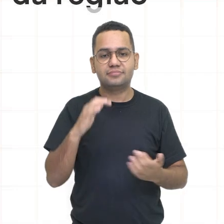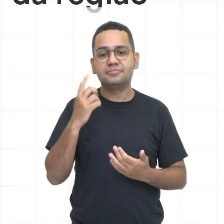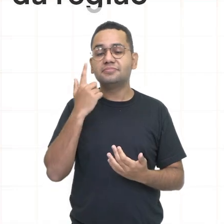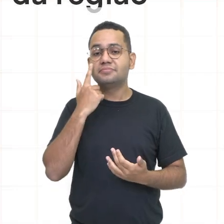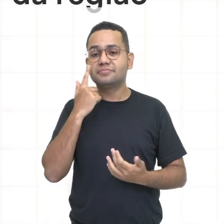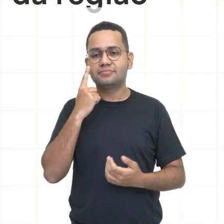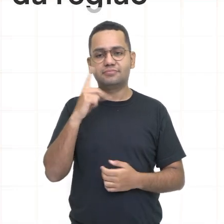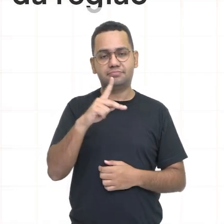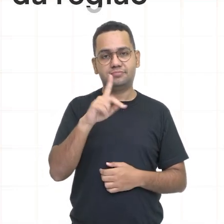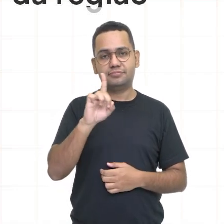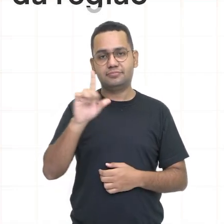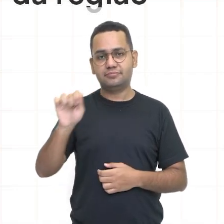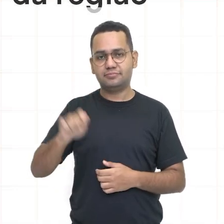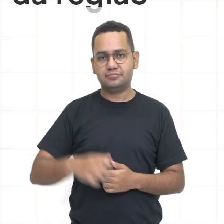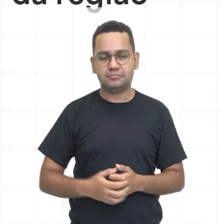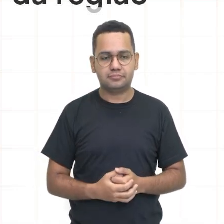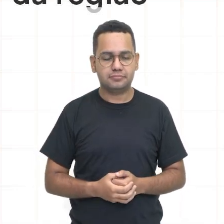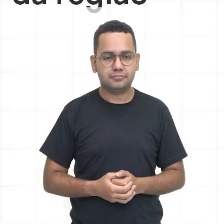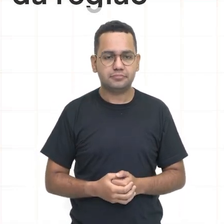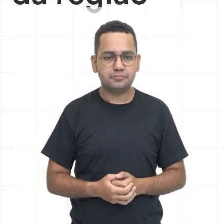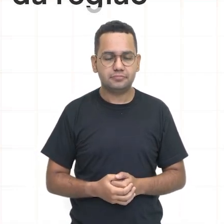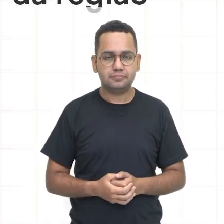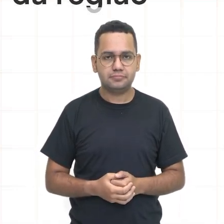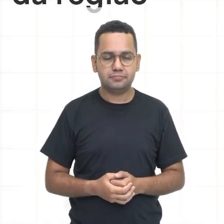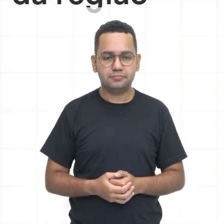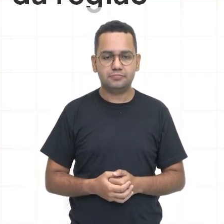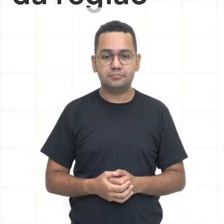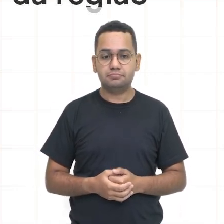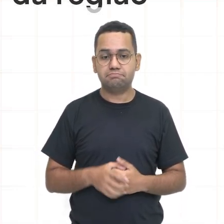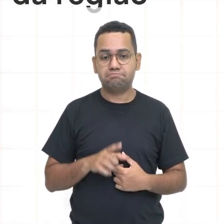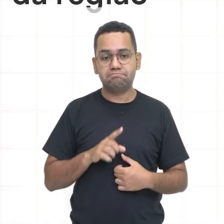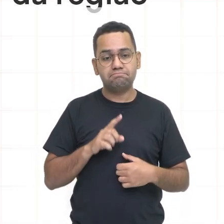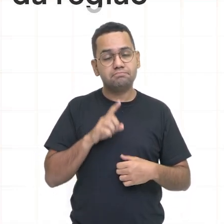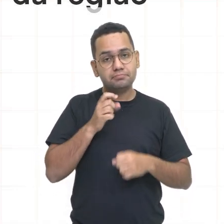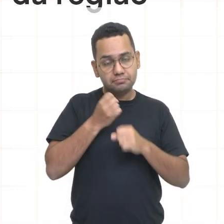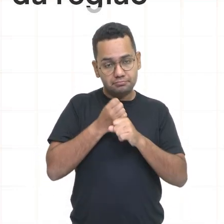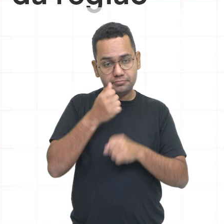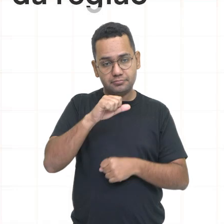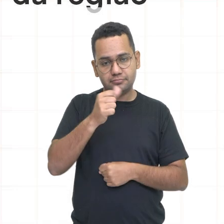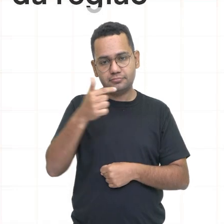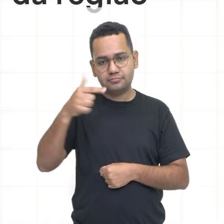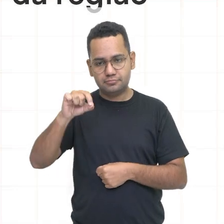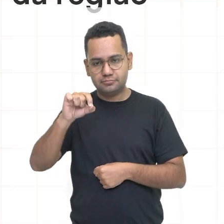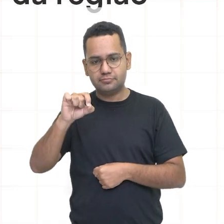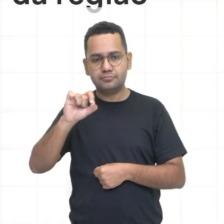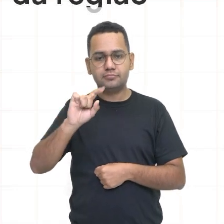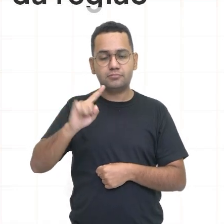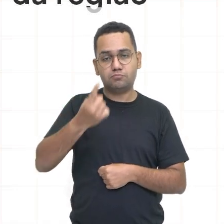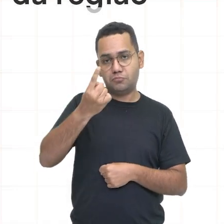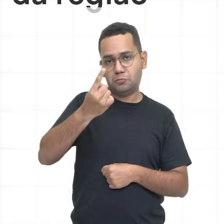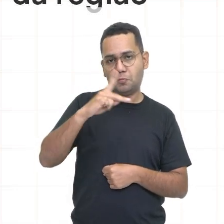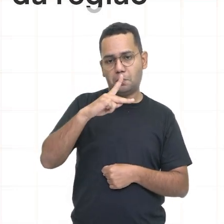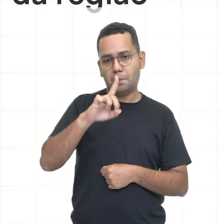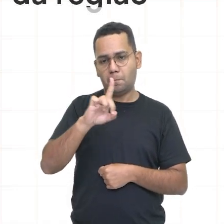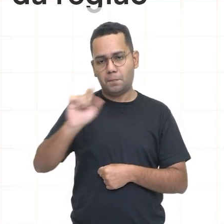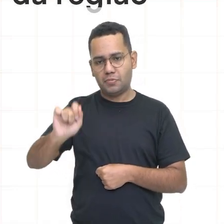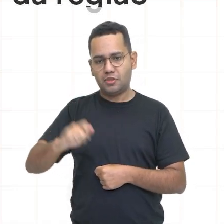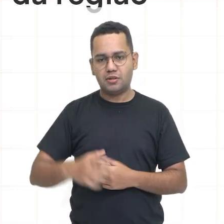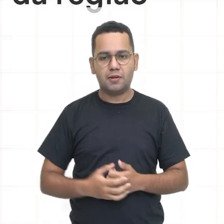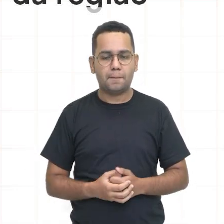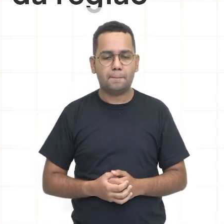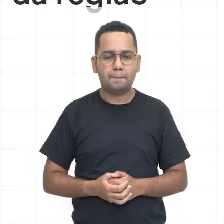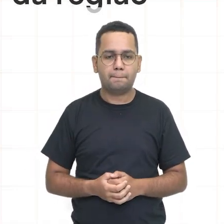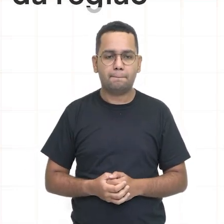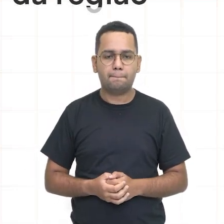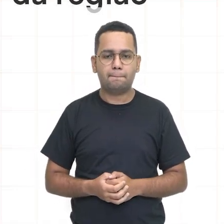de Desenvolvimento da Amazônia, o chamado PDA. Em 1970, foi estabelecido o primeiro Plano de